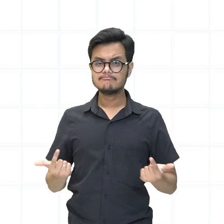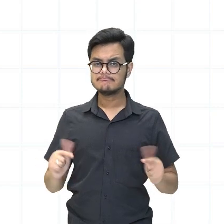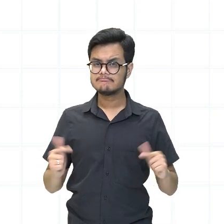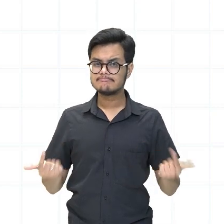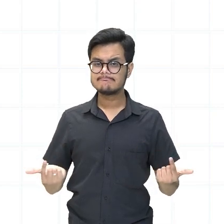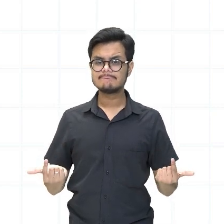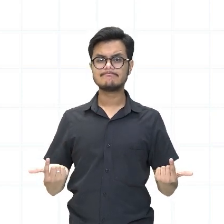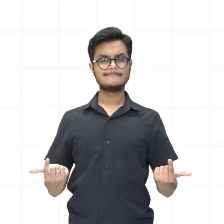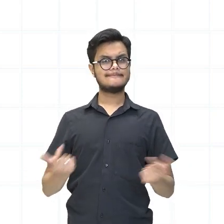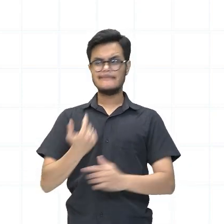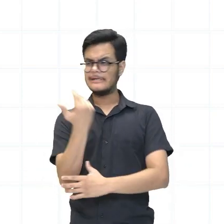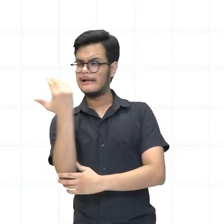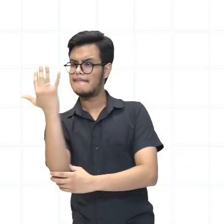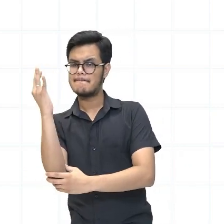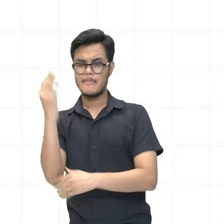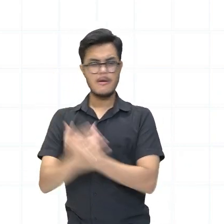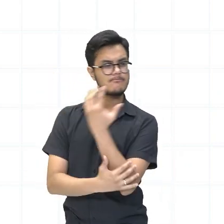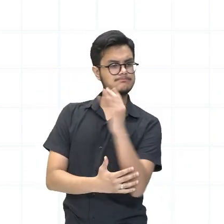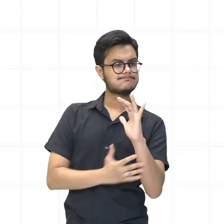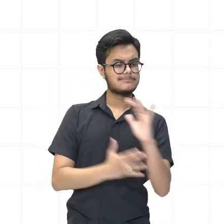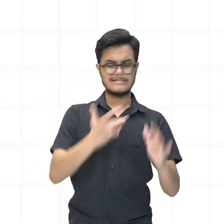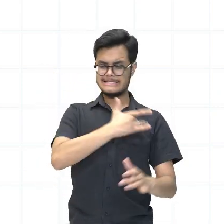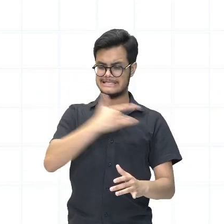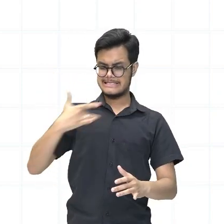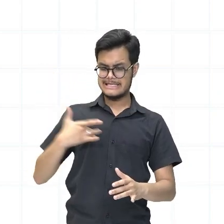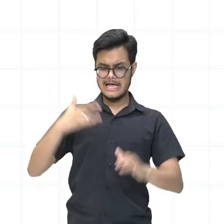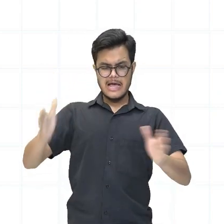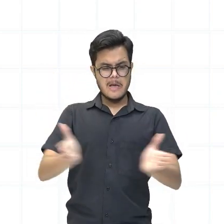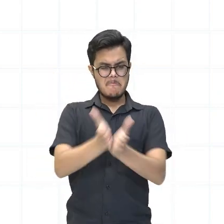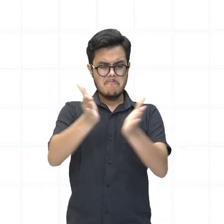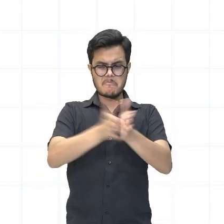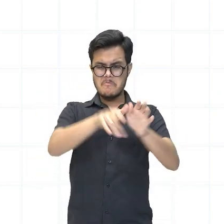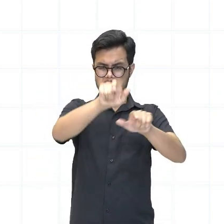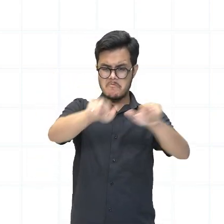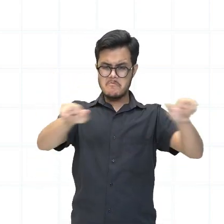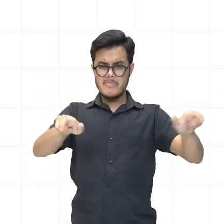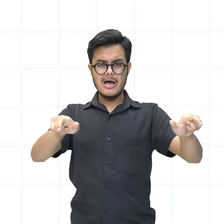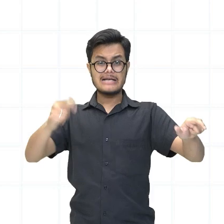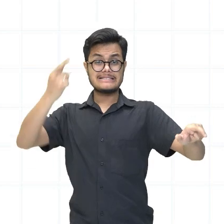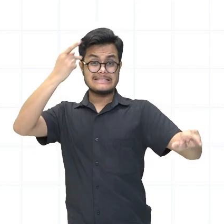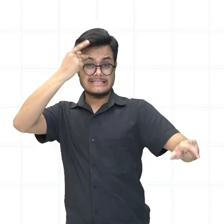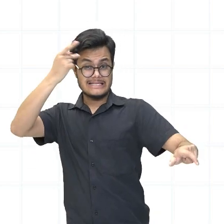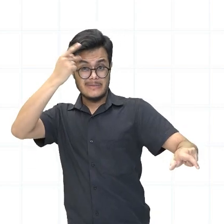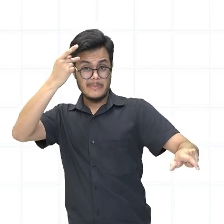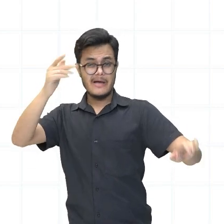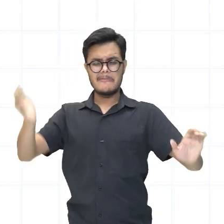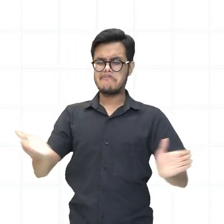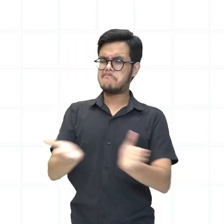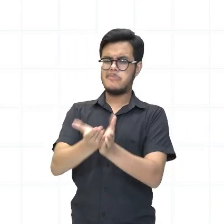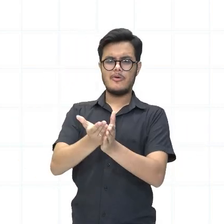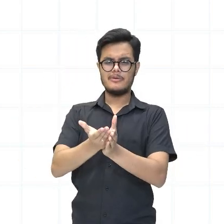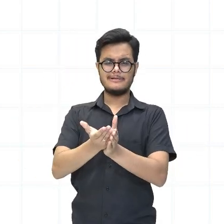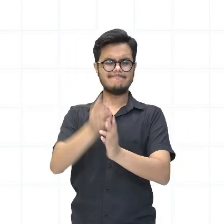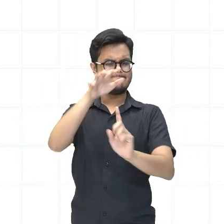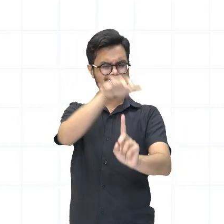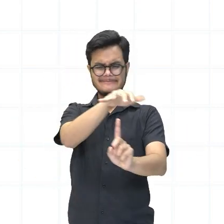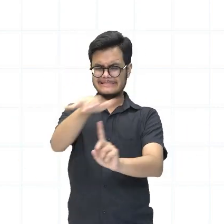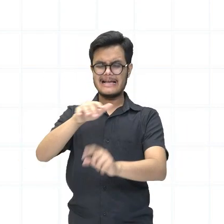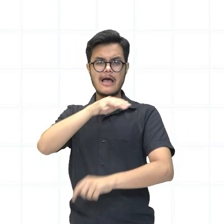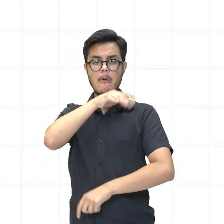verde agravam condições de vida nas periferias da Grande São Paulo. Na sequência,